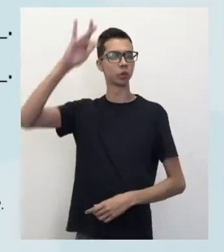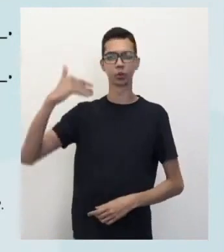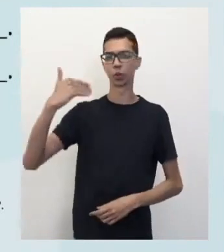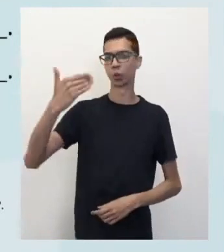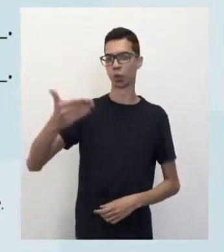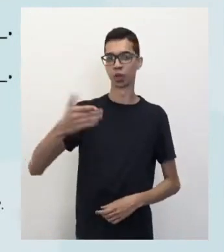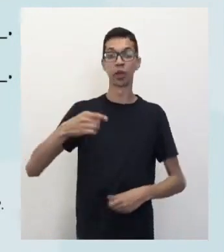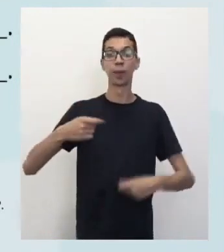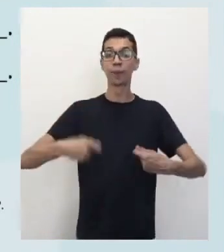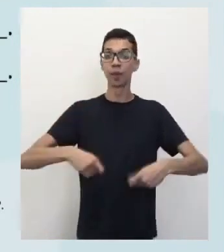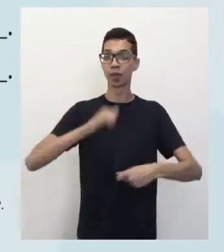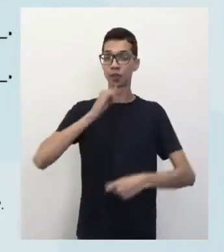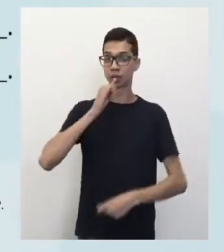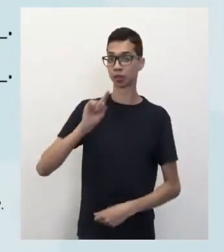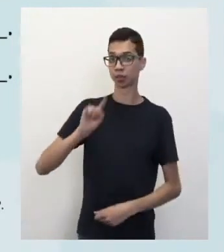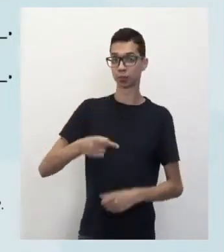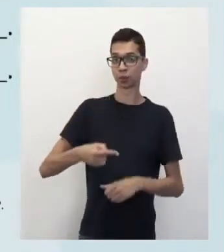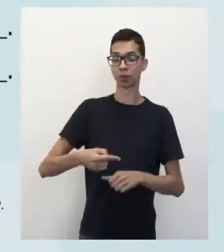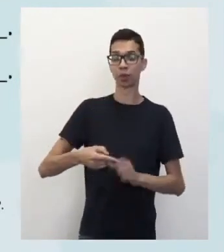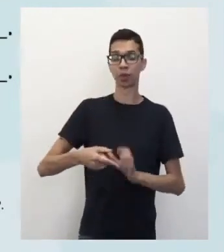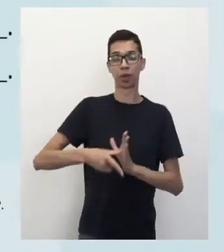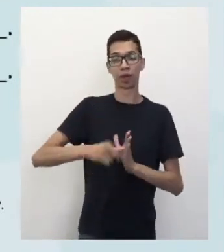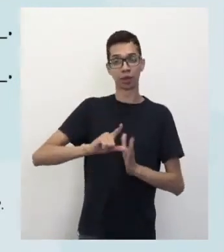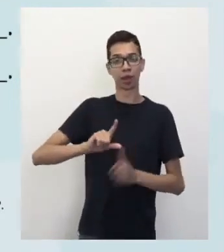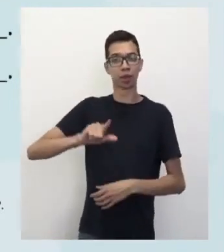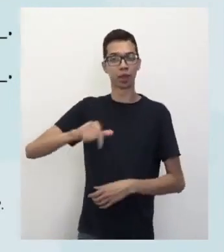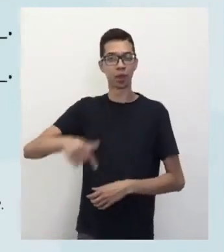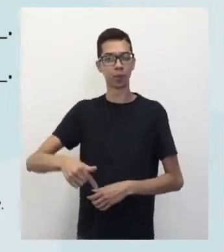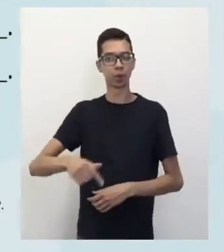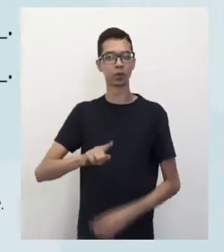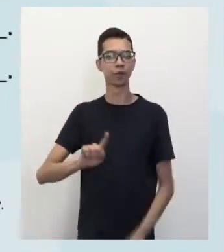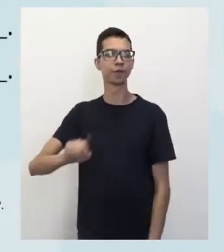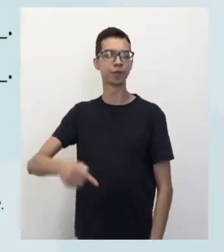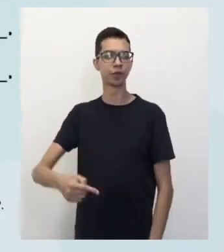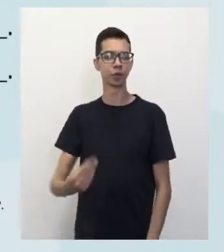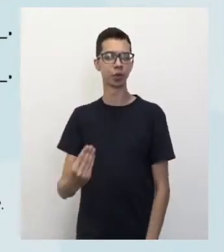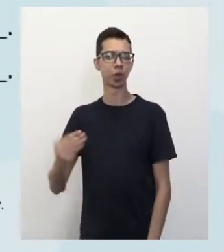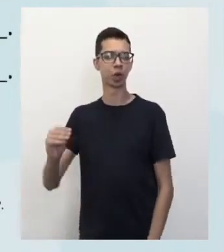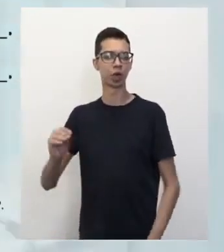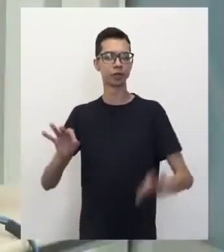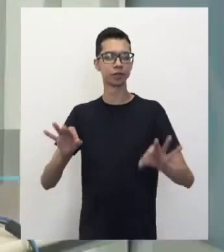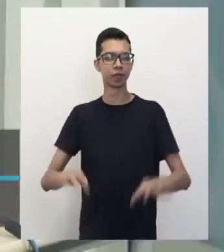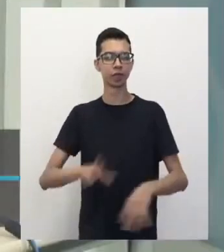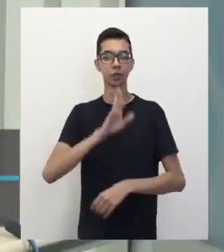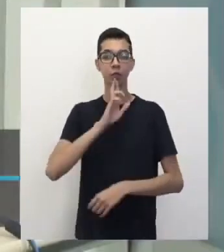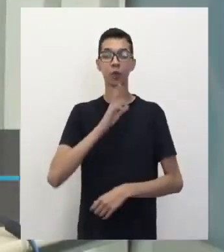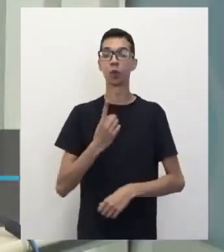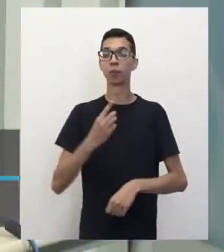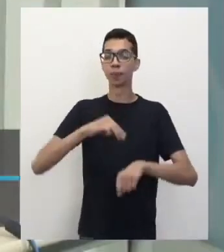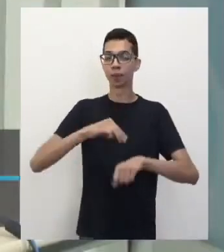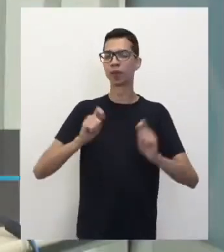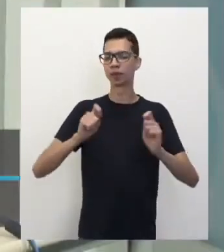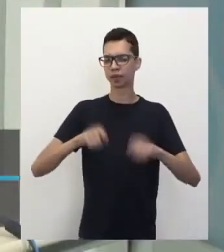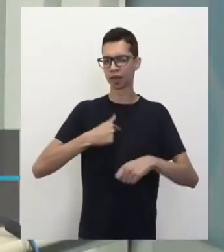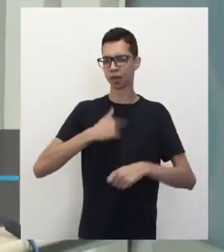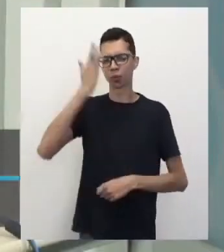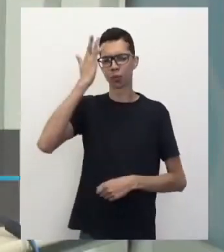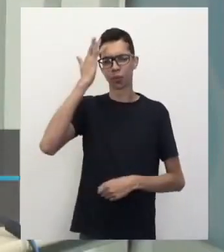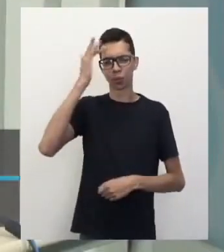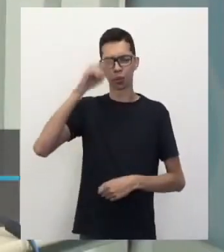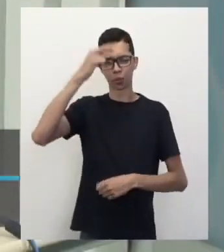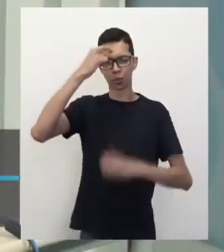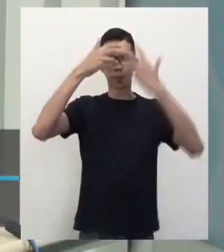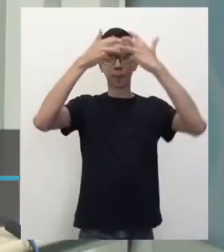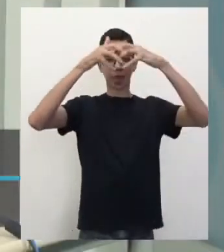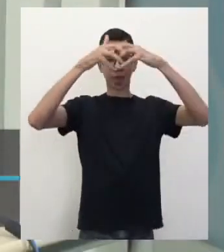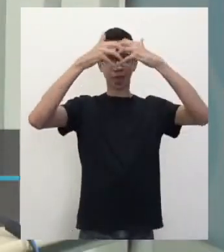uma vírgula antes ou depois, vocês podem acrescentar. Então, só coloque aí a resposta, eu vou dar, acho que 1 minuto é o suficiente para pensar aí. Coloca